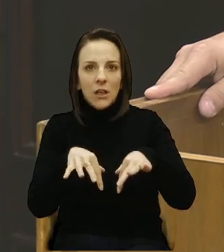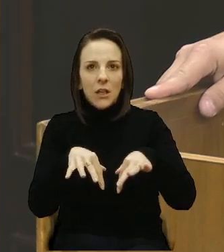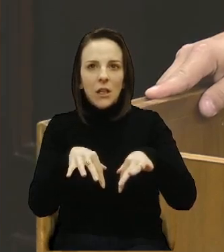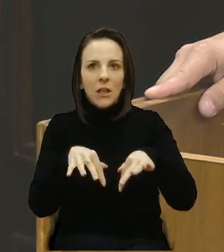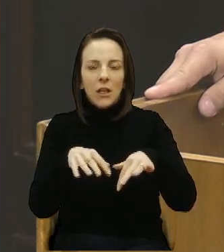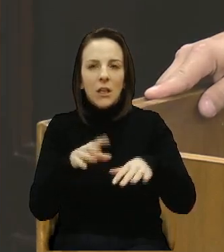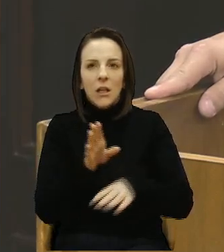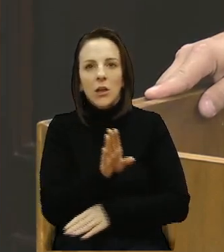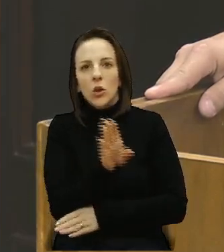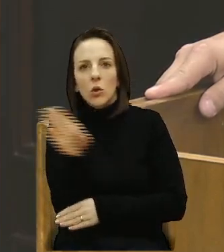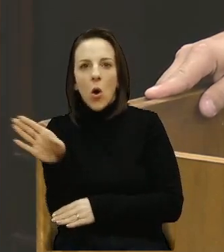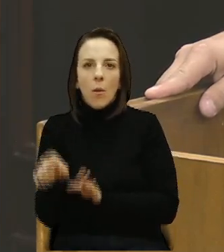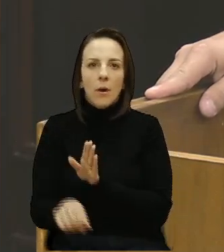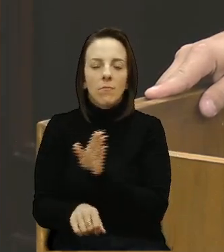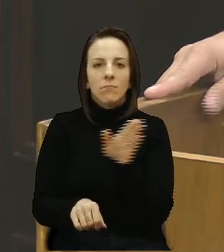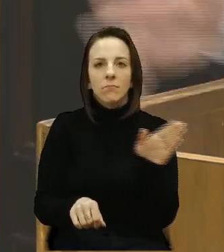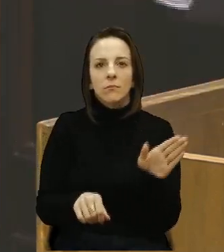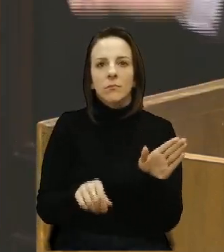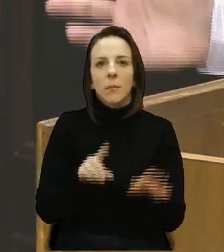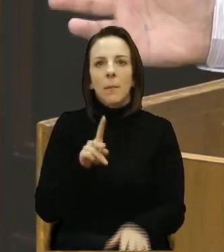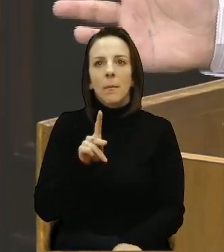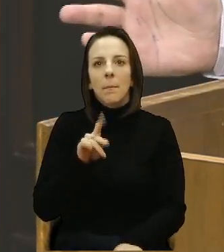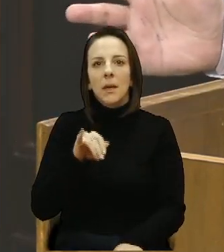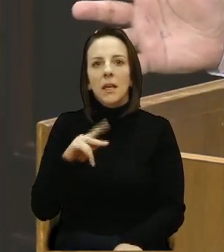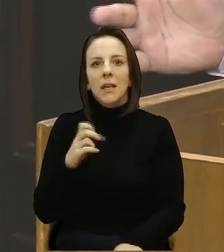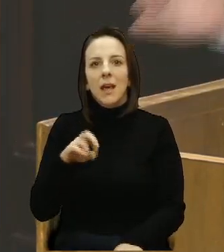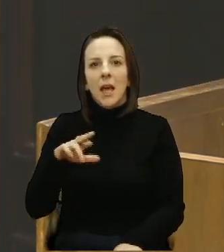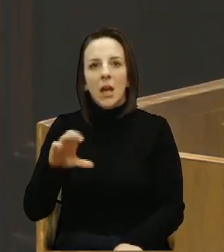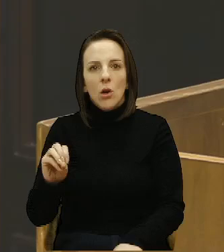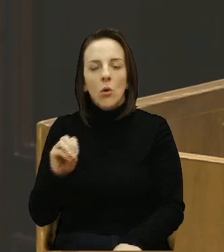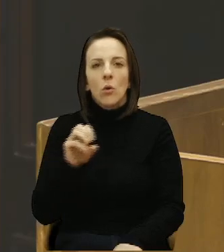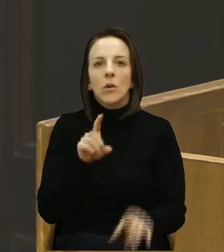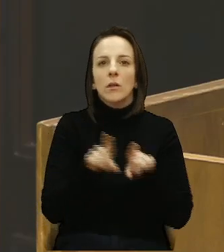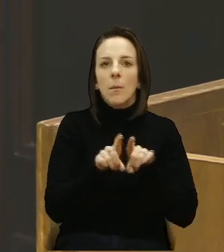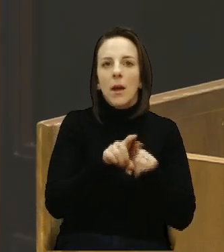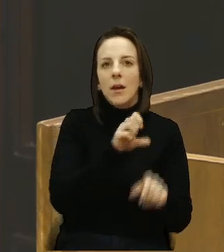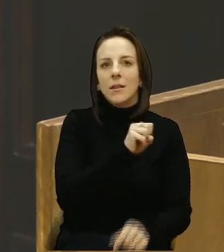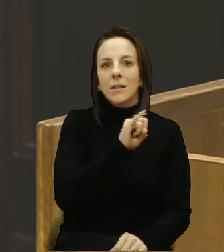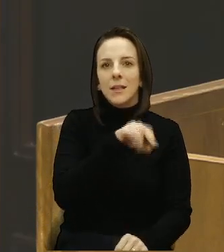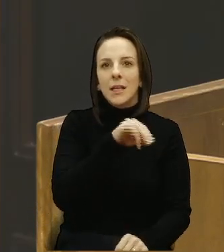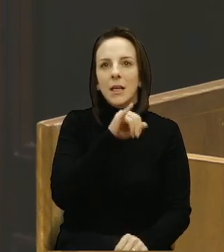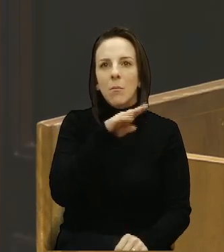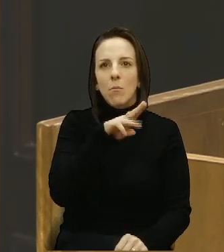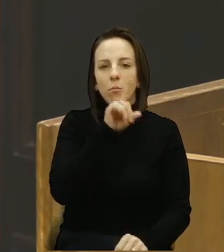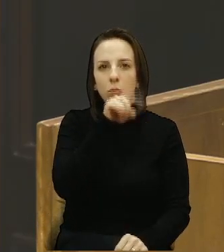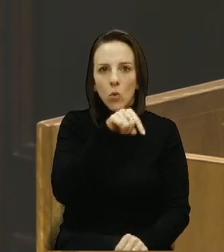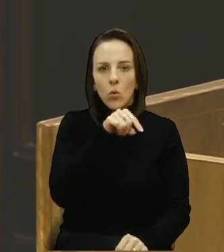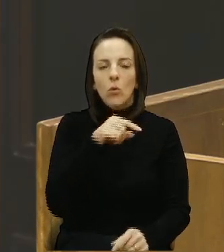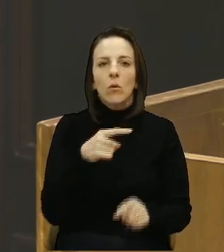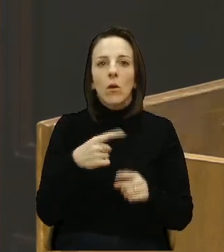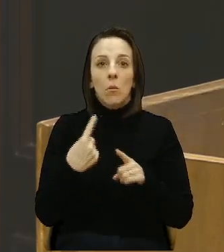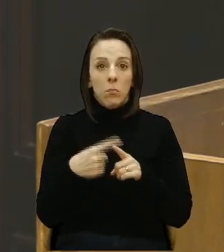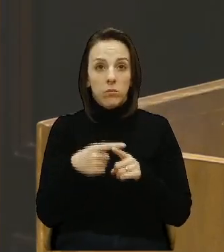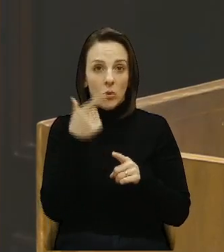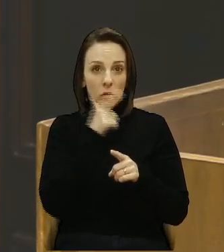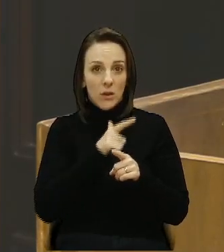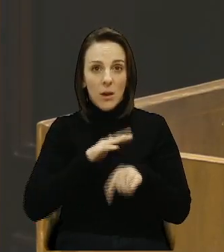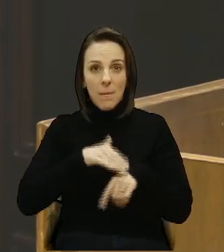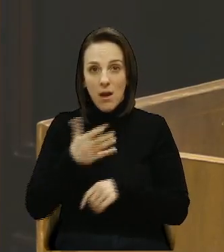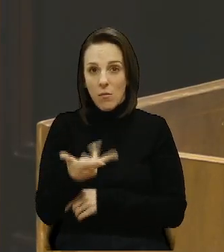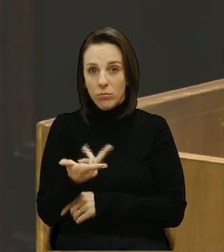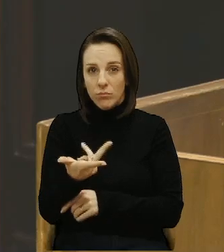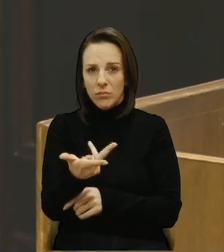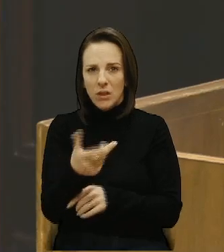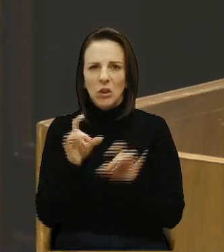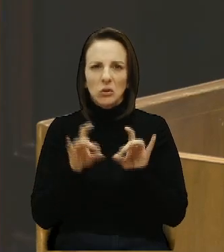na Sinimbu para que os ônibus possam trafegar com mais agilidade? Só pode quando é para botar multa? E quando é para beneficiar o povo,